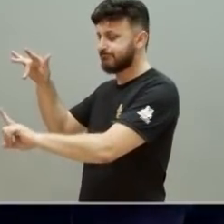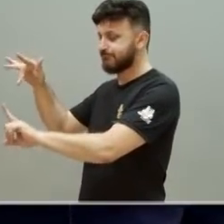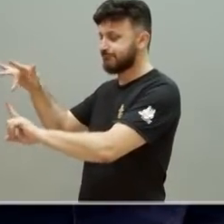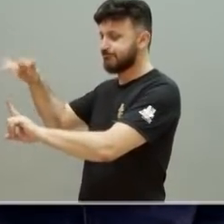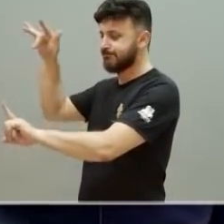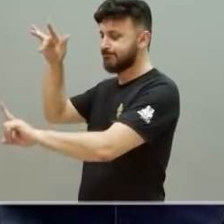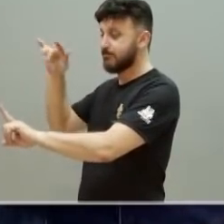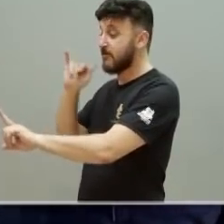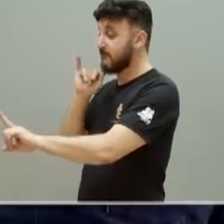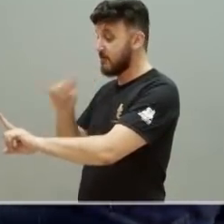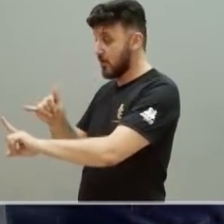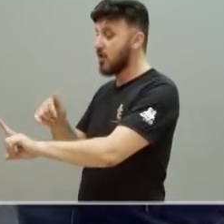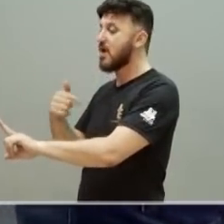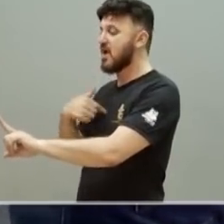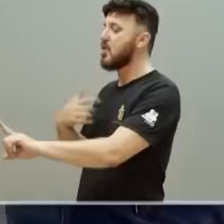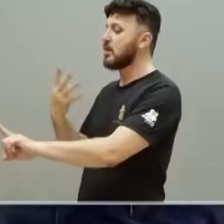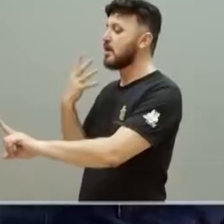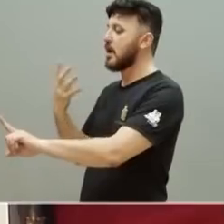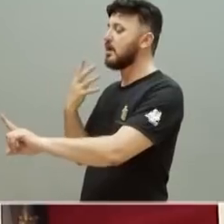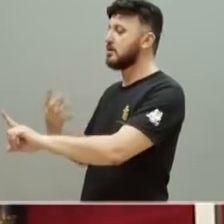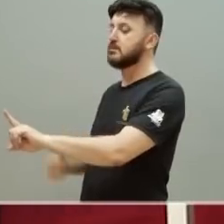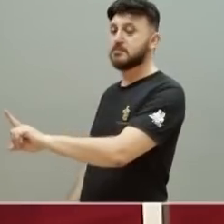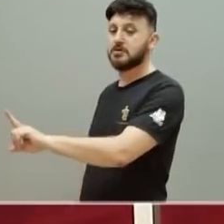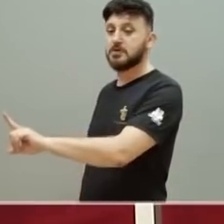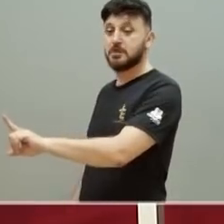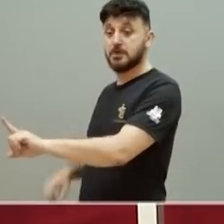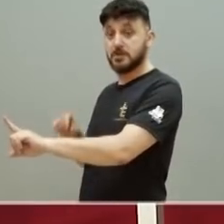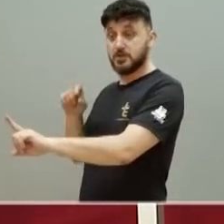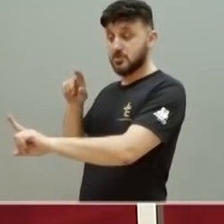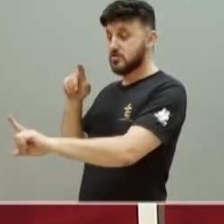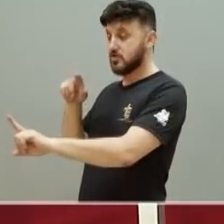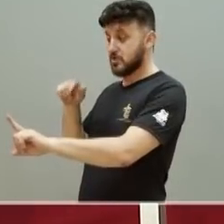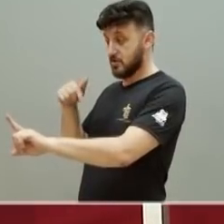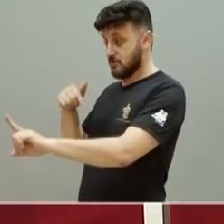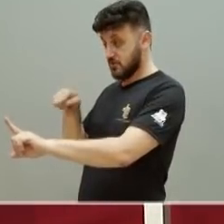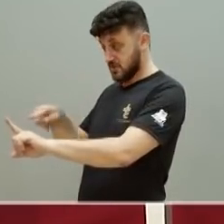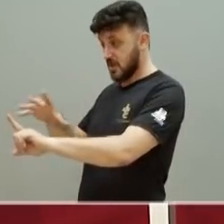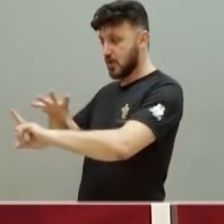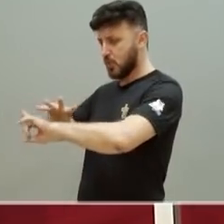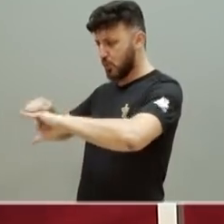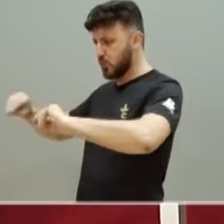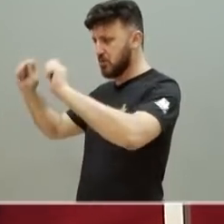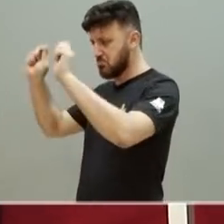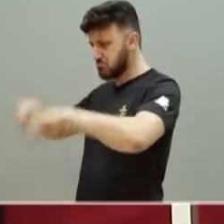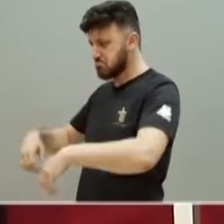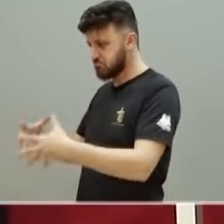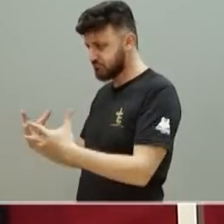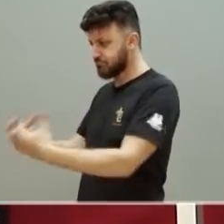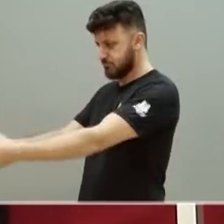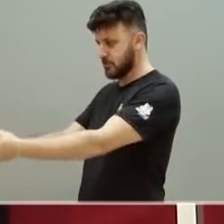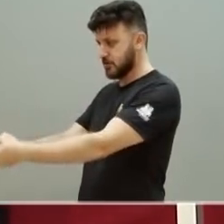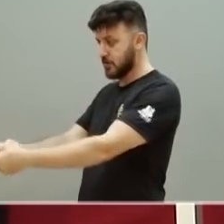disse: eu quero, ser curado. Eu quero, seja